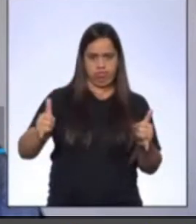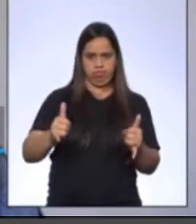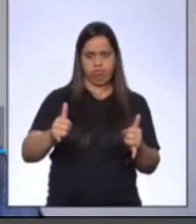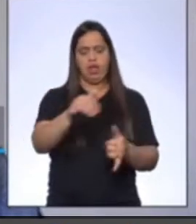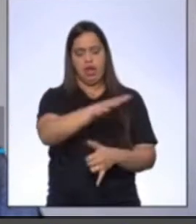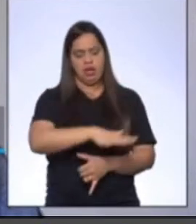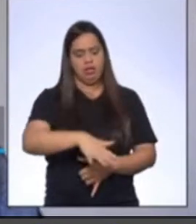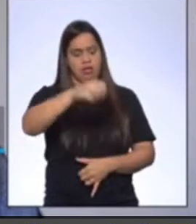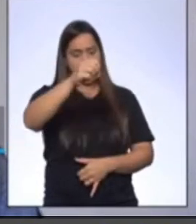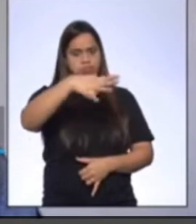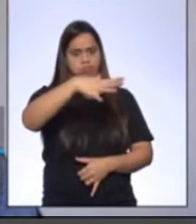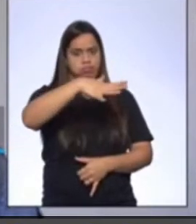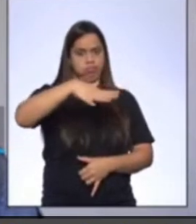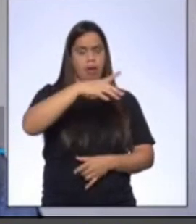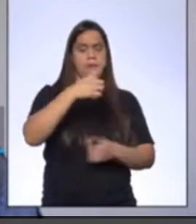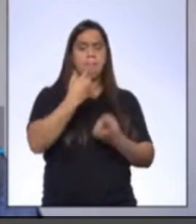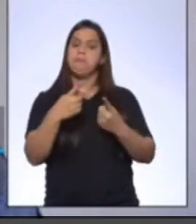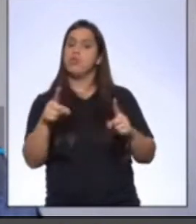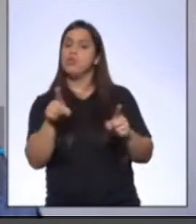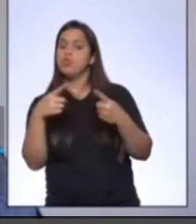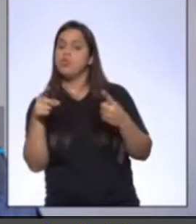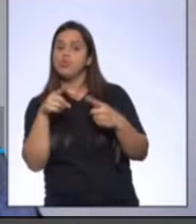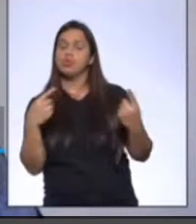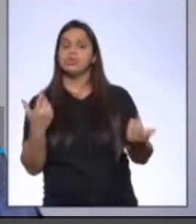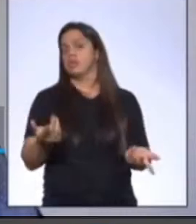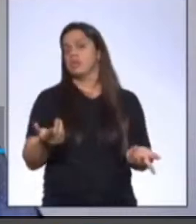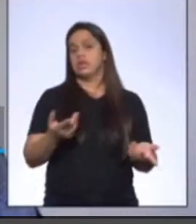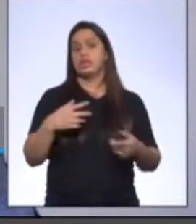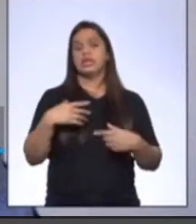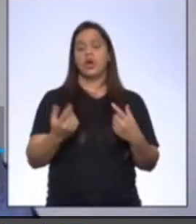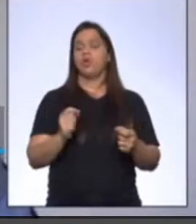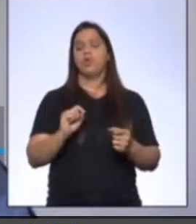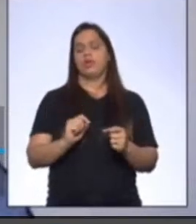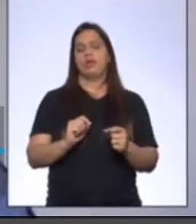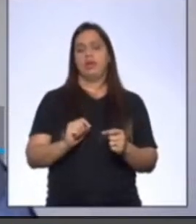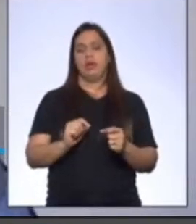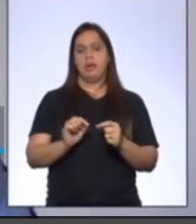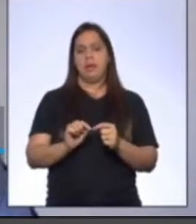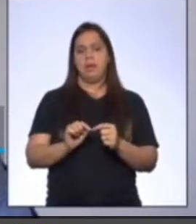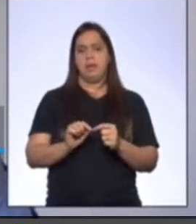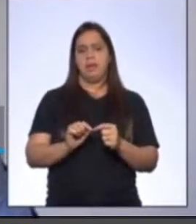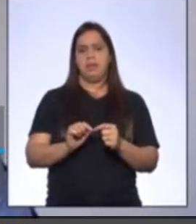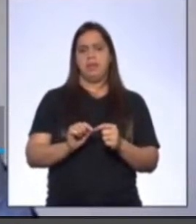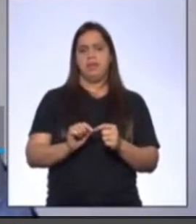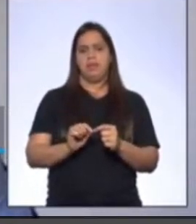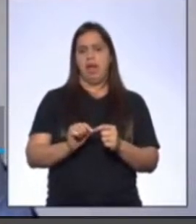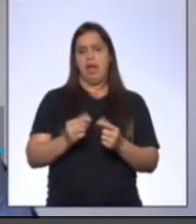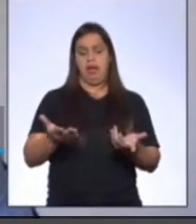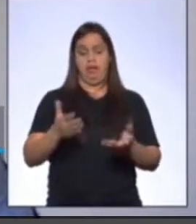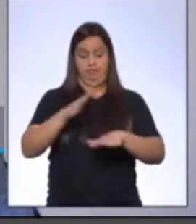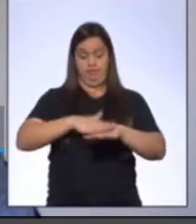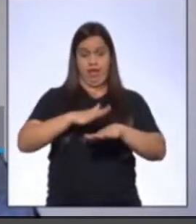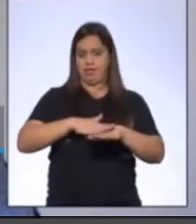a área, foi tocar a música. Então, medidas não está relacionado com sérvias nominalmente, tá